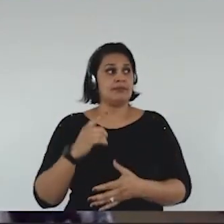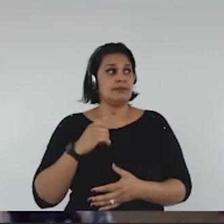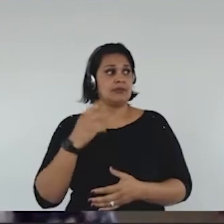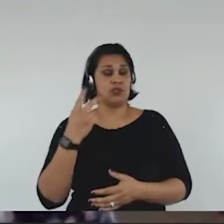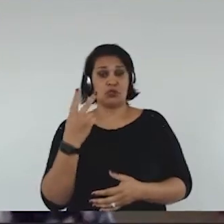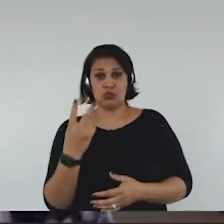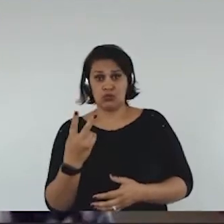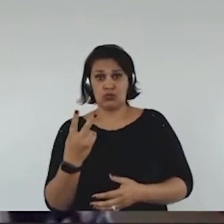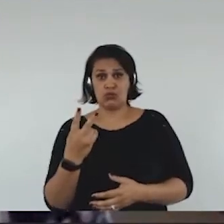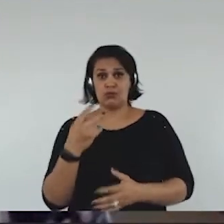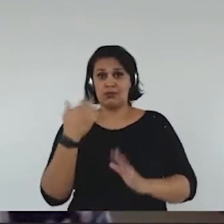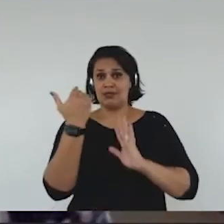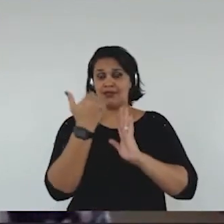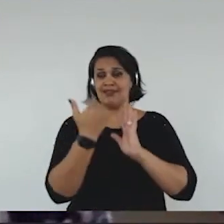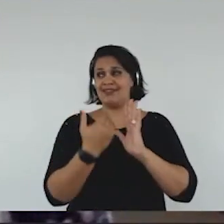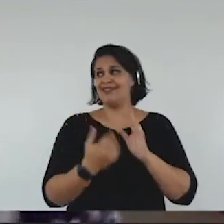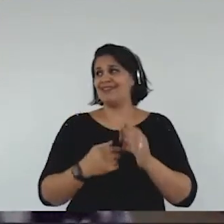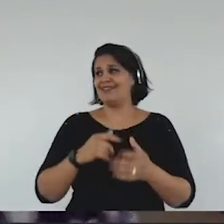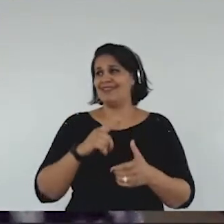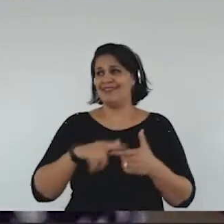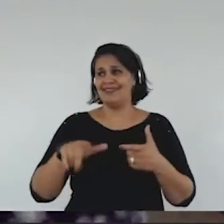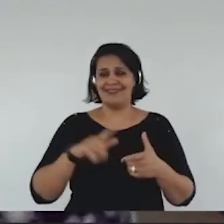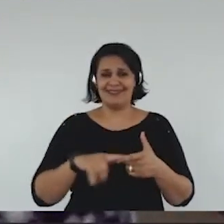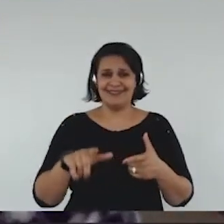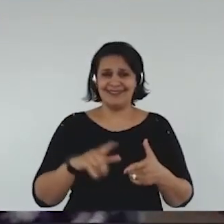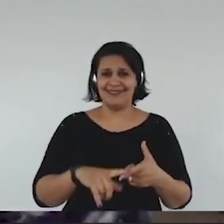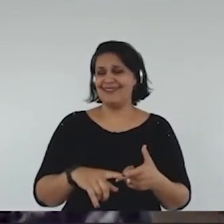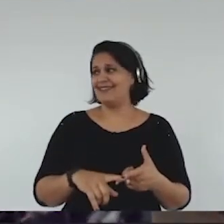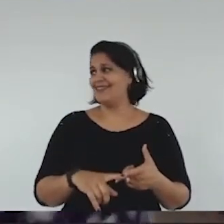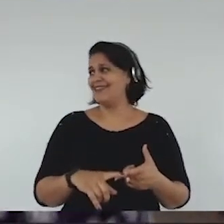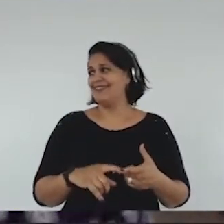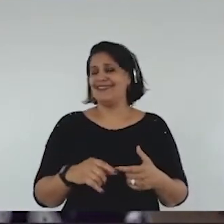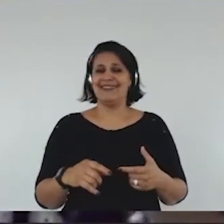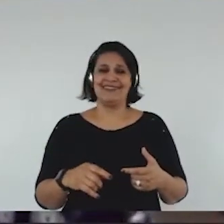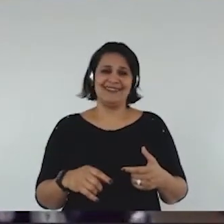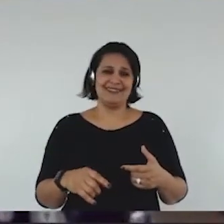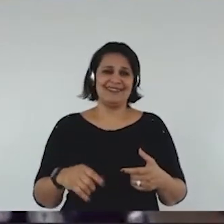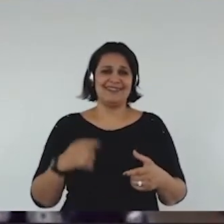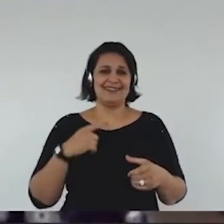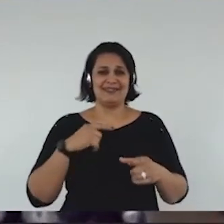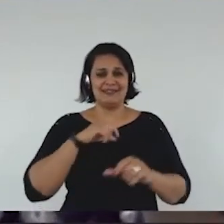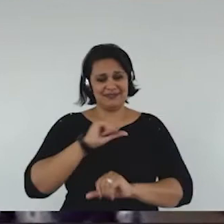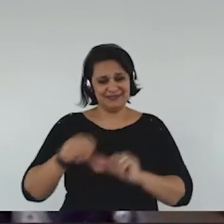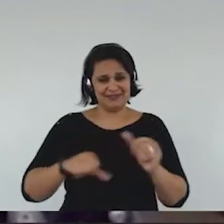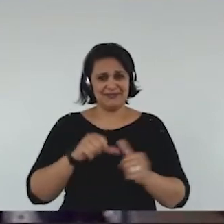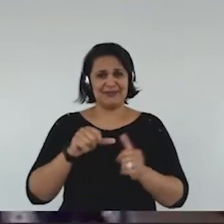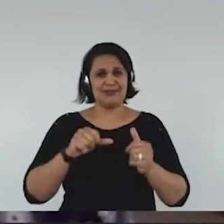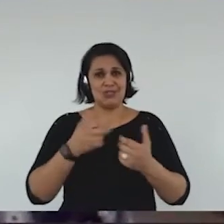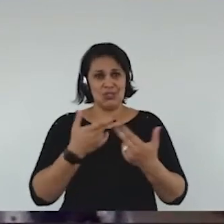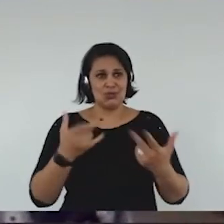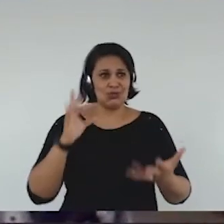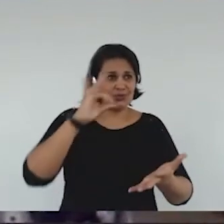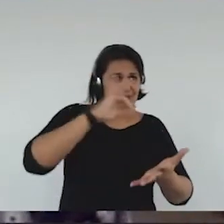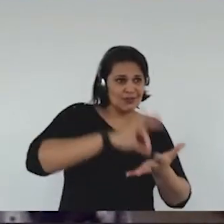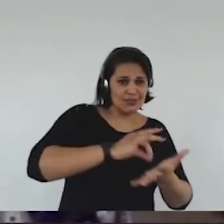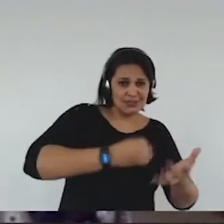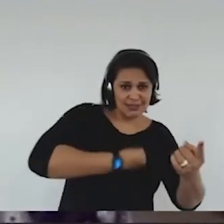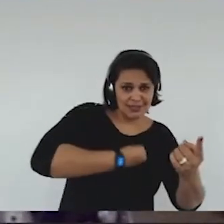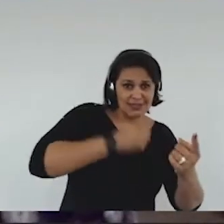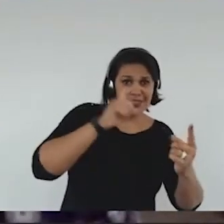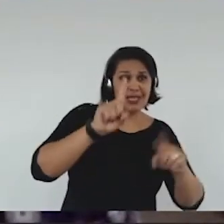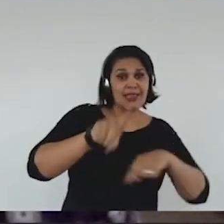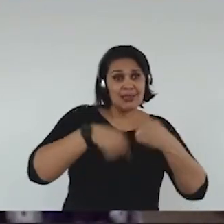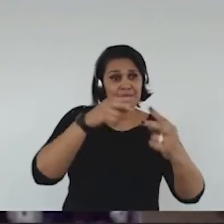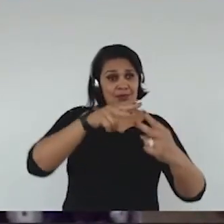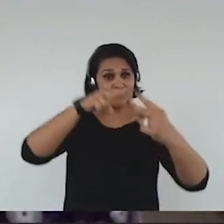grandes problemáticas que surgiram. Primeiro, a transformação dos procedimentos que eram físicos, como eu disse, em